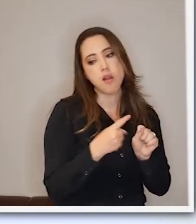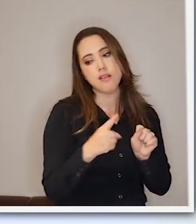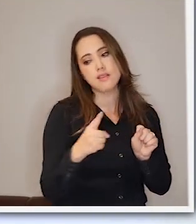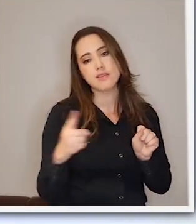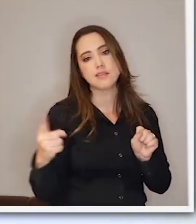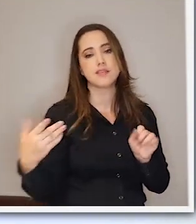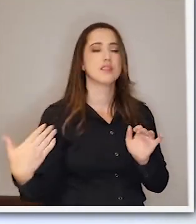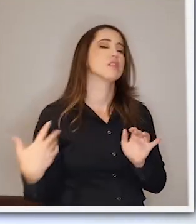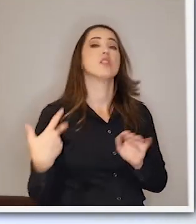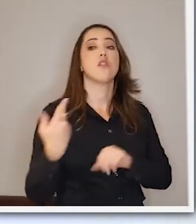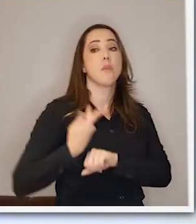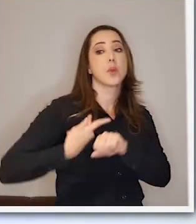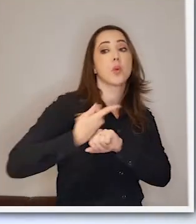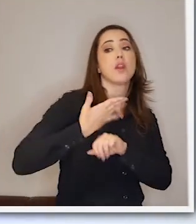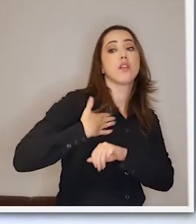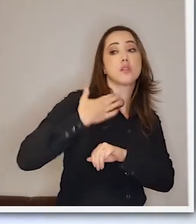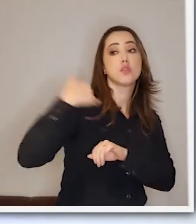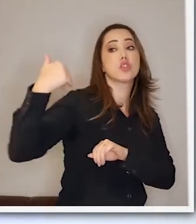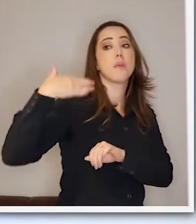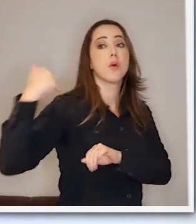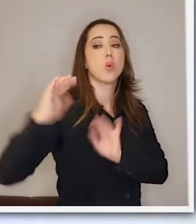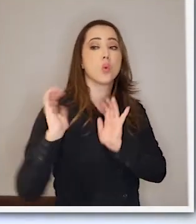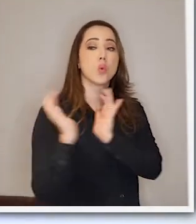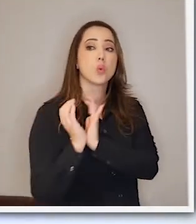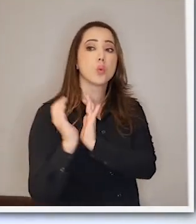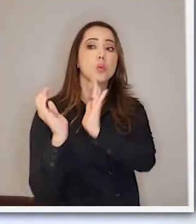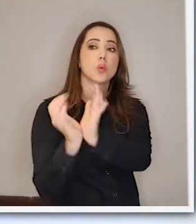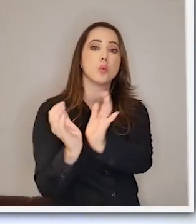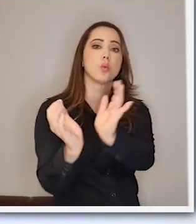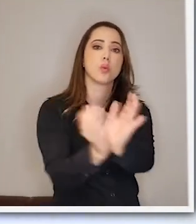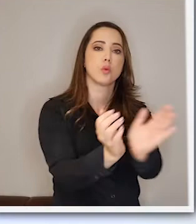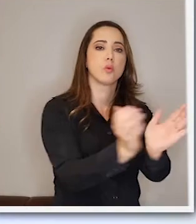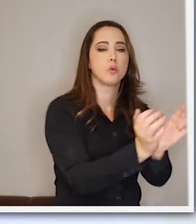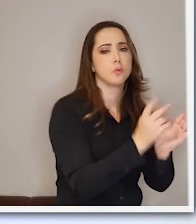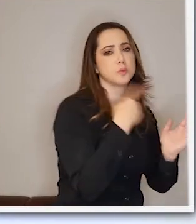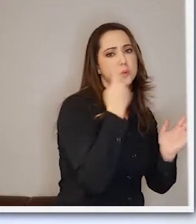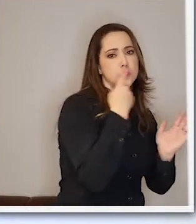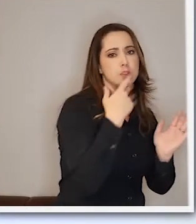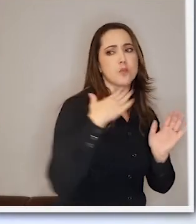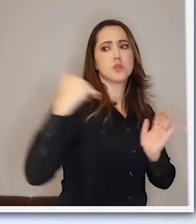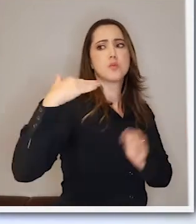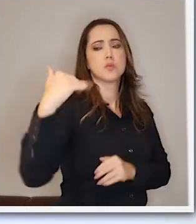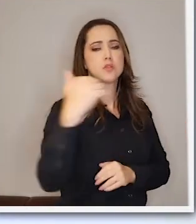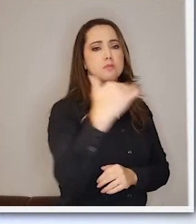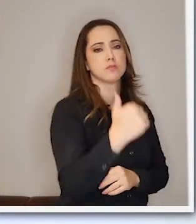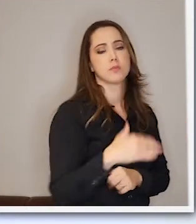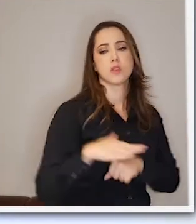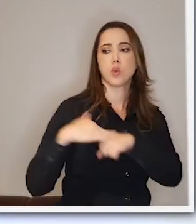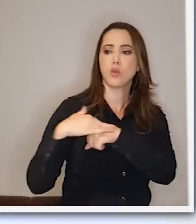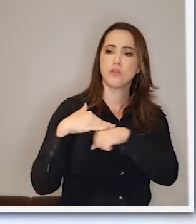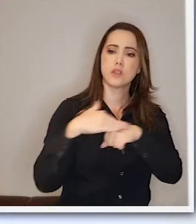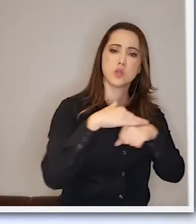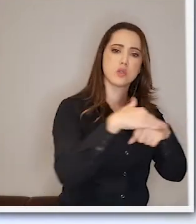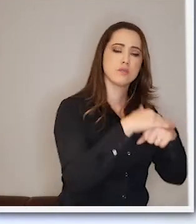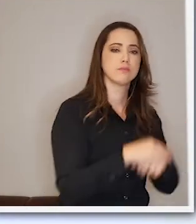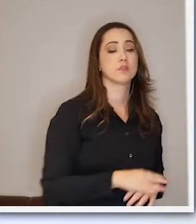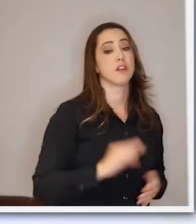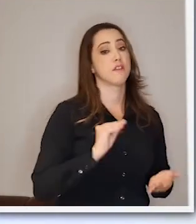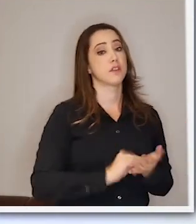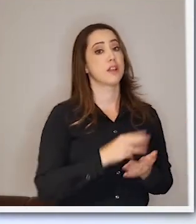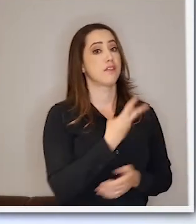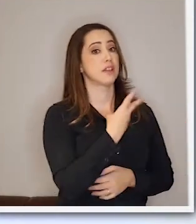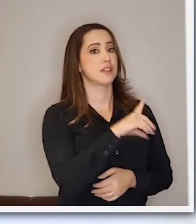movimento. Eu demorei até a decidir. Durante um ano eu fui procurado até por partidos, diversos partidos, 5